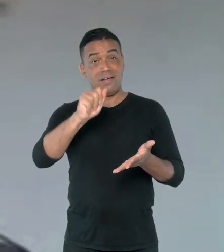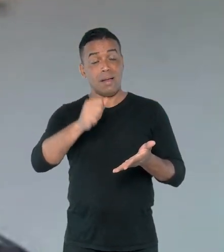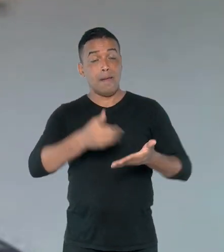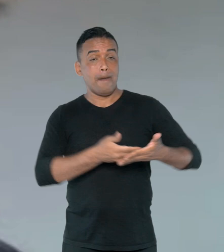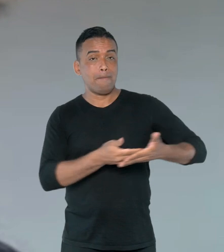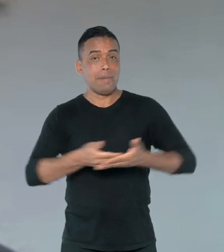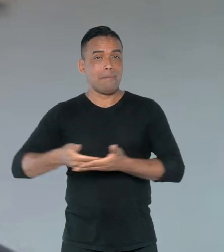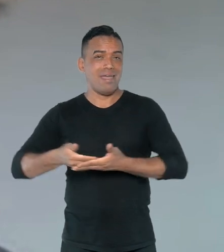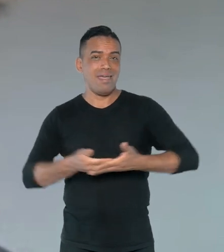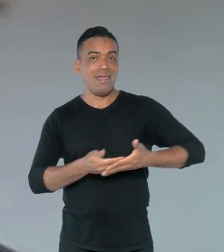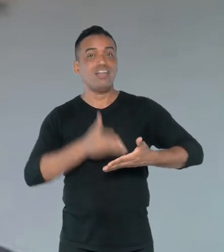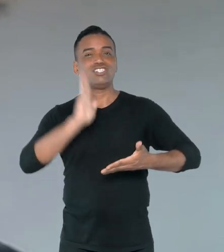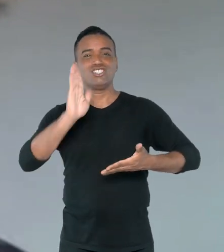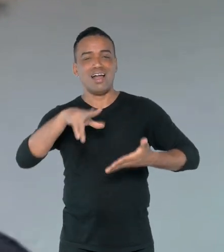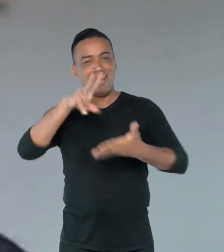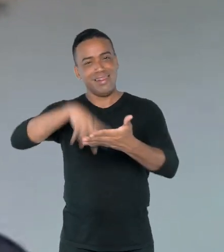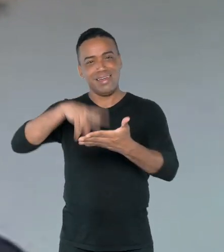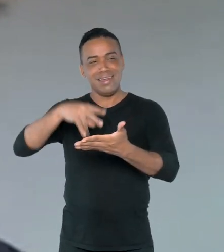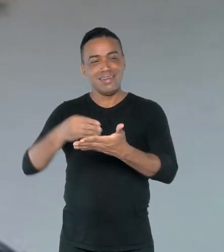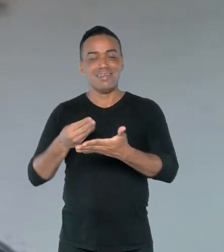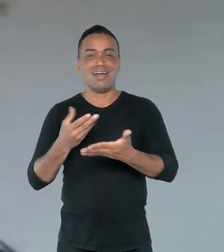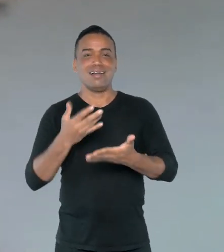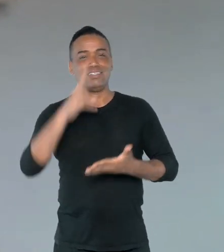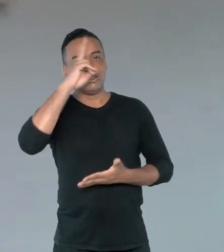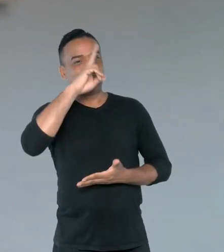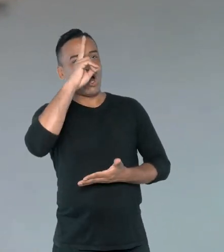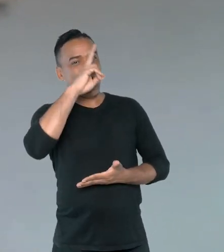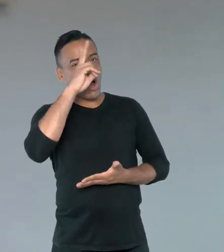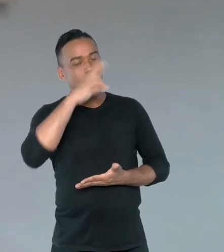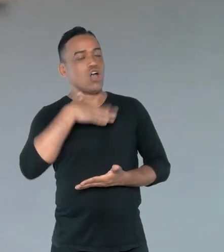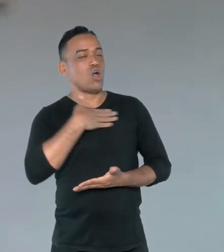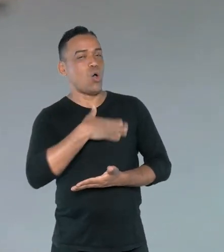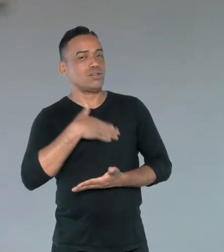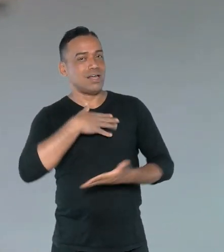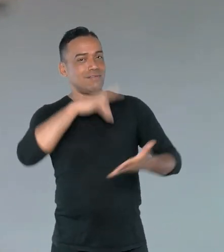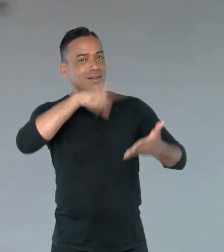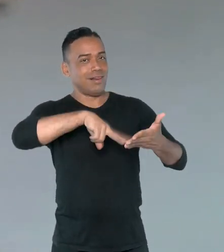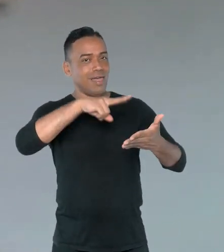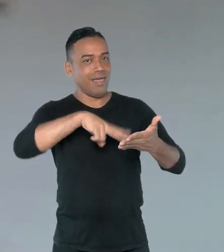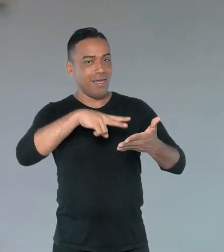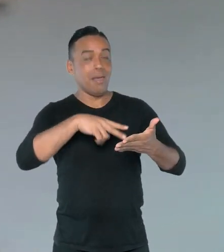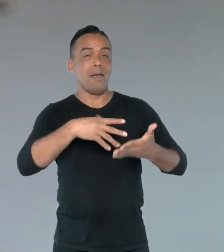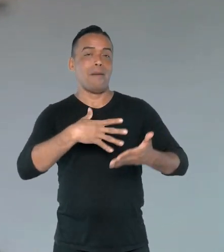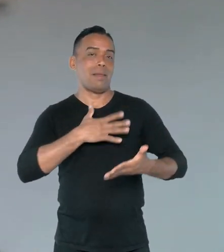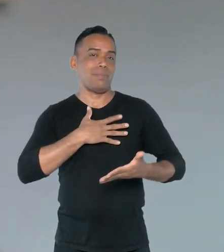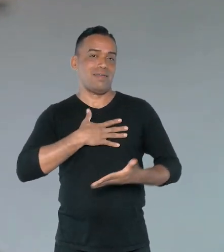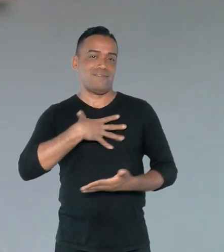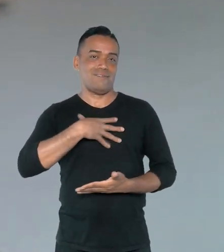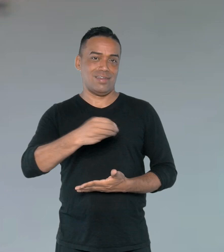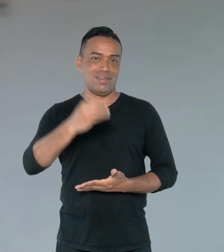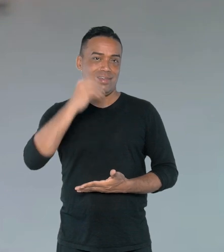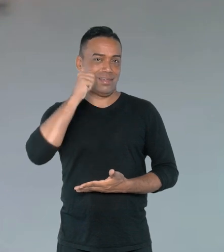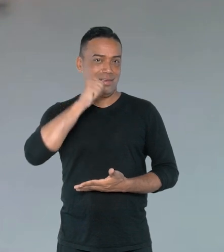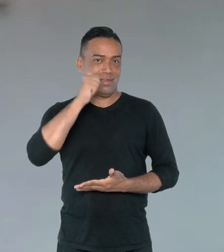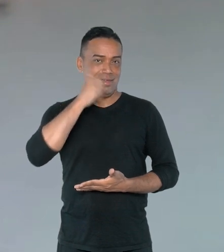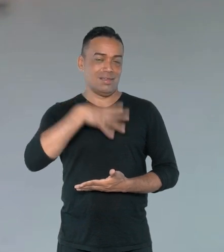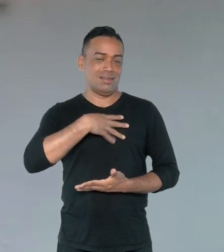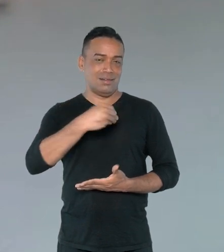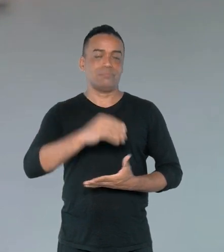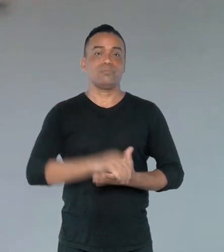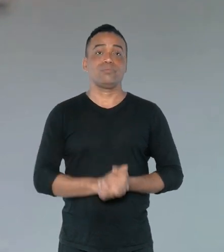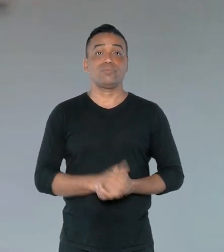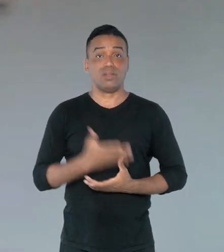começar a falar, eu já tinha as historinhas ali que eu gostava de ler para ela. E a gente,